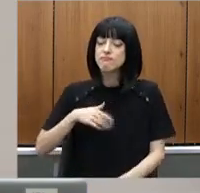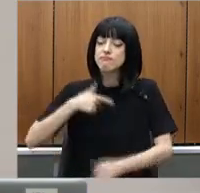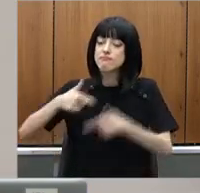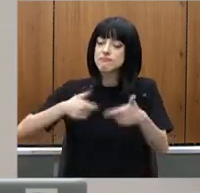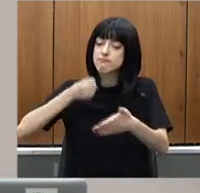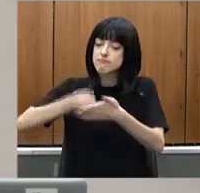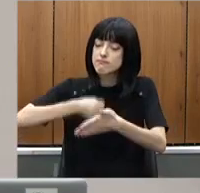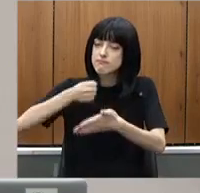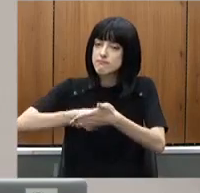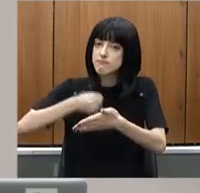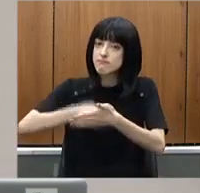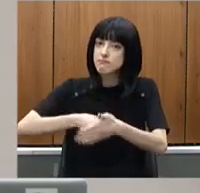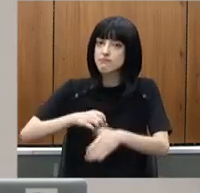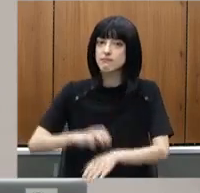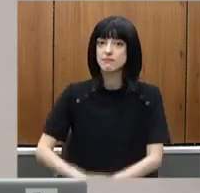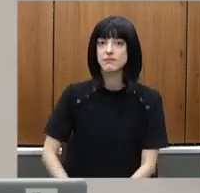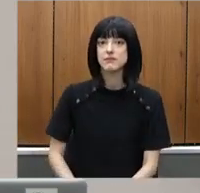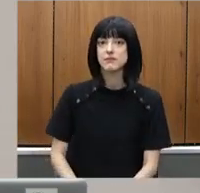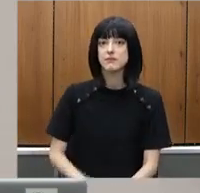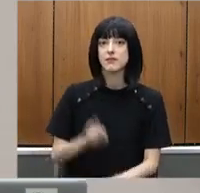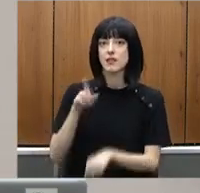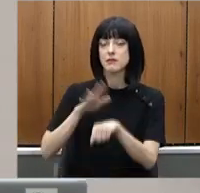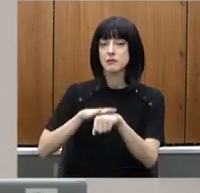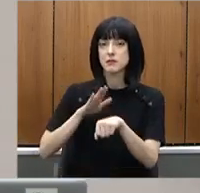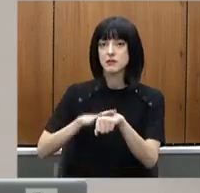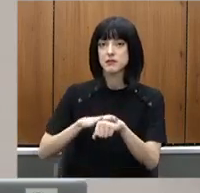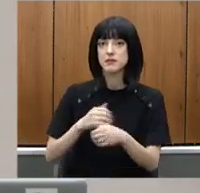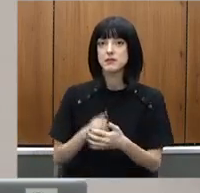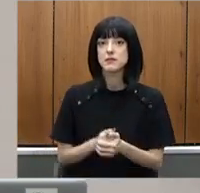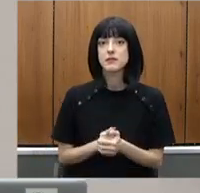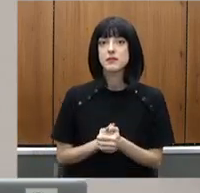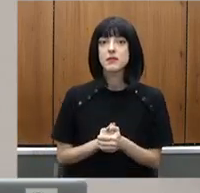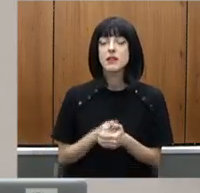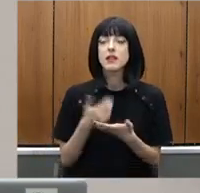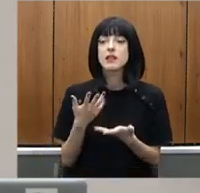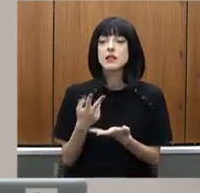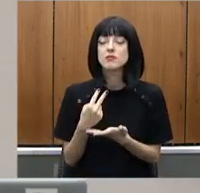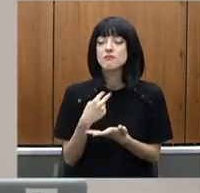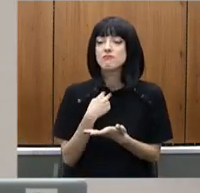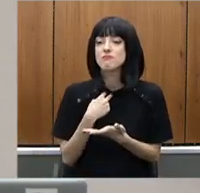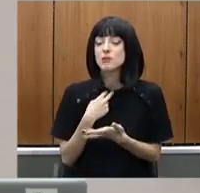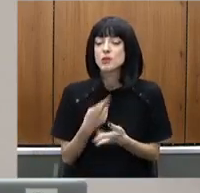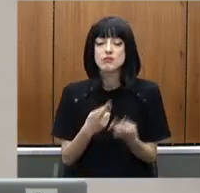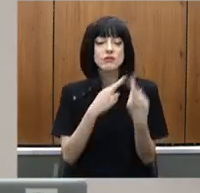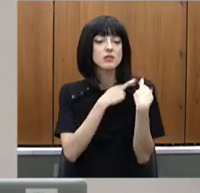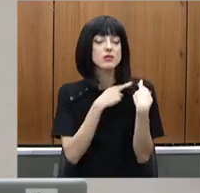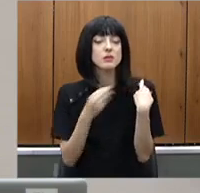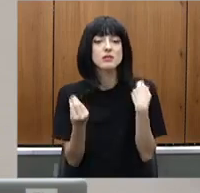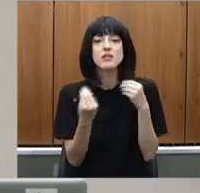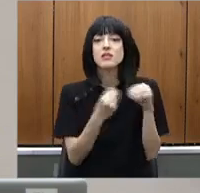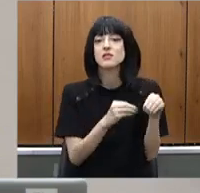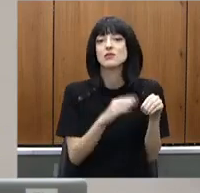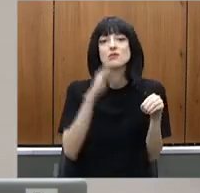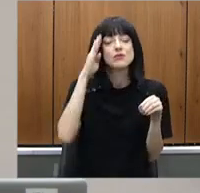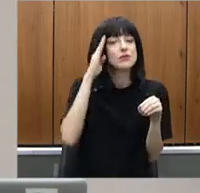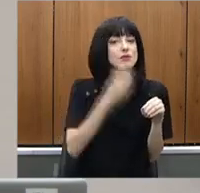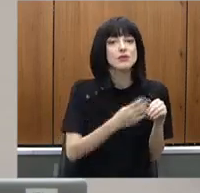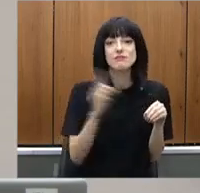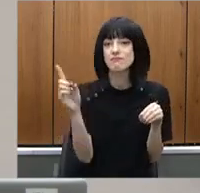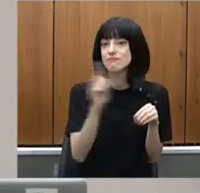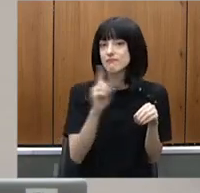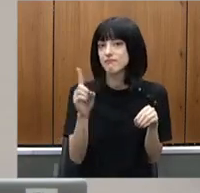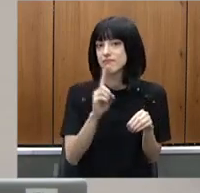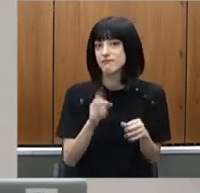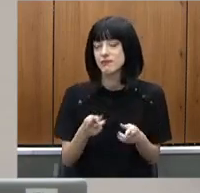não permita Comandante porque essa responsabilidade não é do nosso soldado é do governador nós já